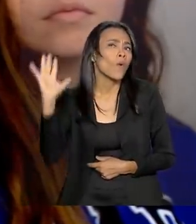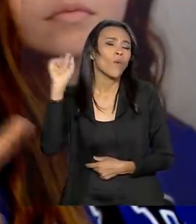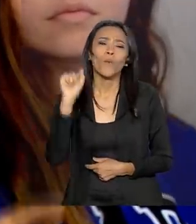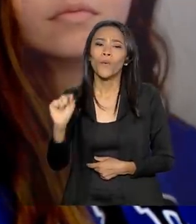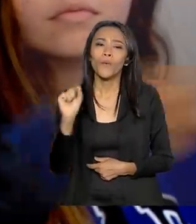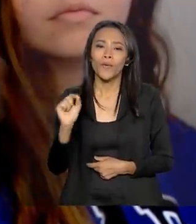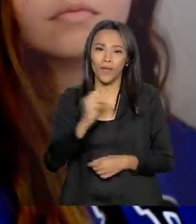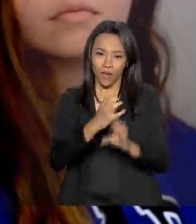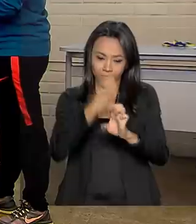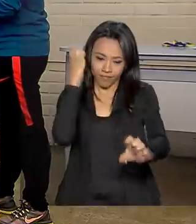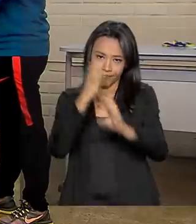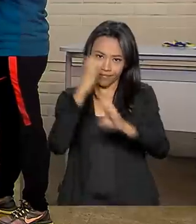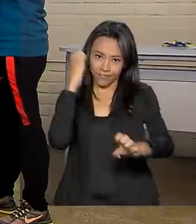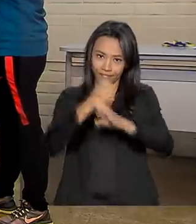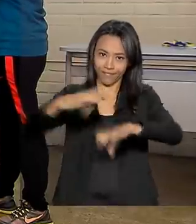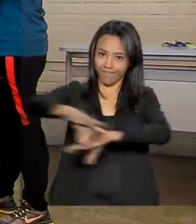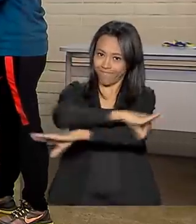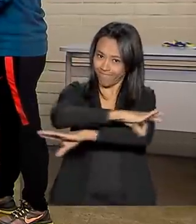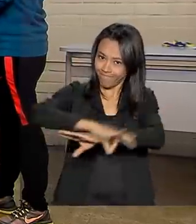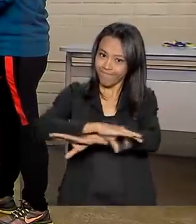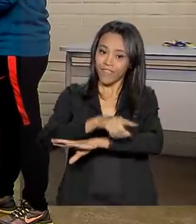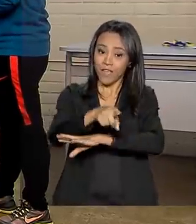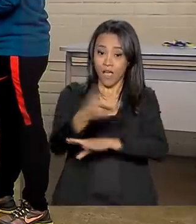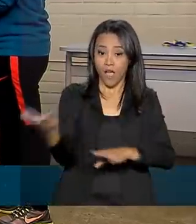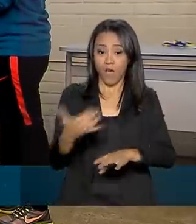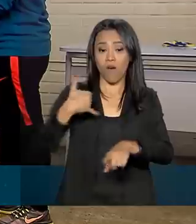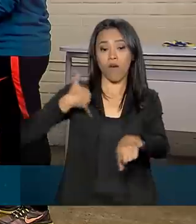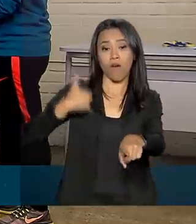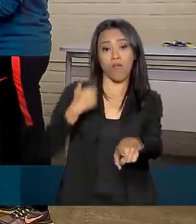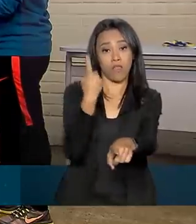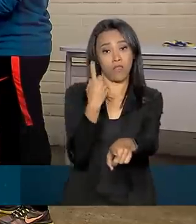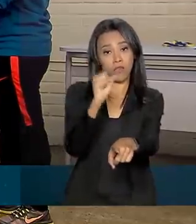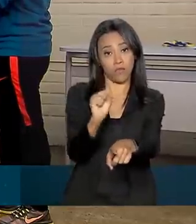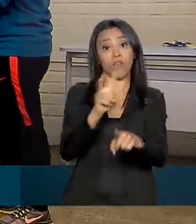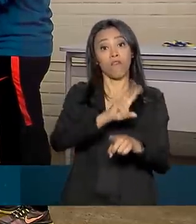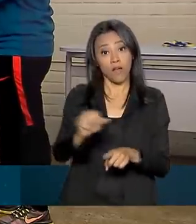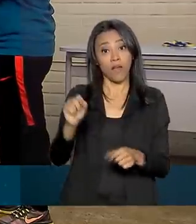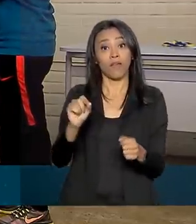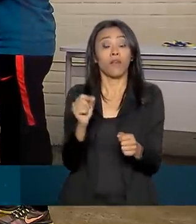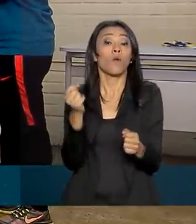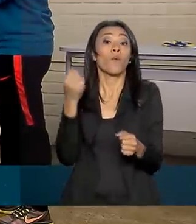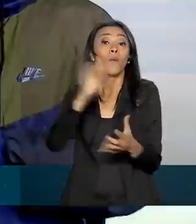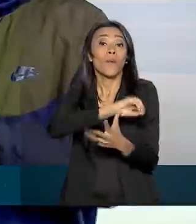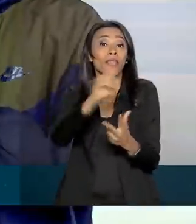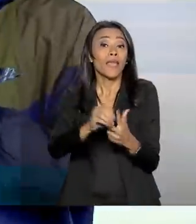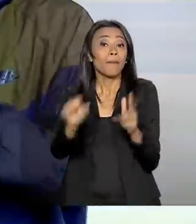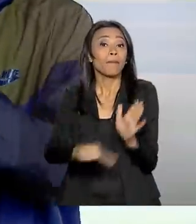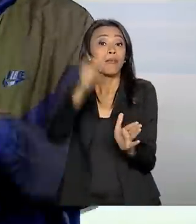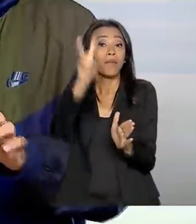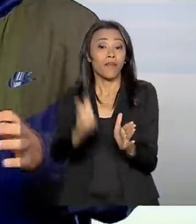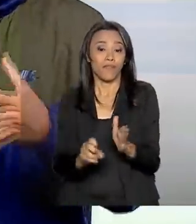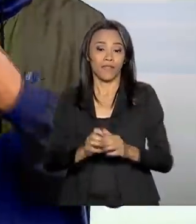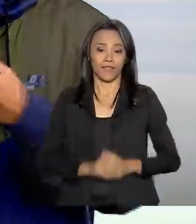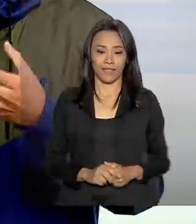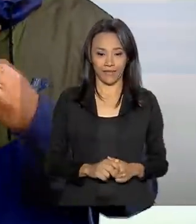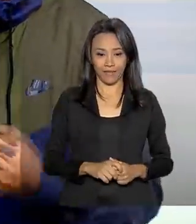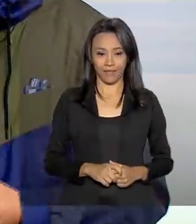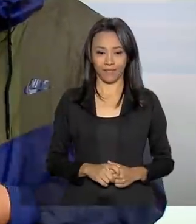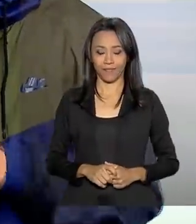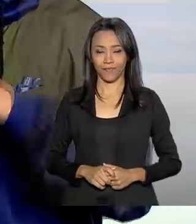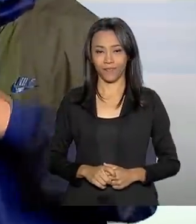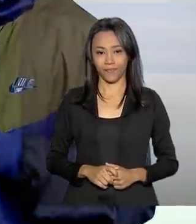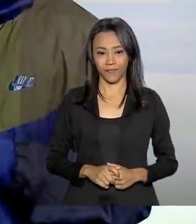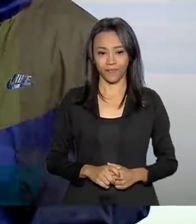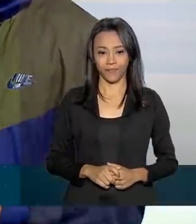ser engenheiro civil. Agora, aos 18 anos, vai fazer o Enem pela primeira vez. Eu me senti, me identifiquei muito com